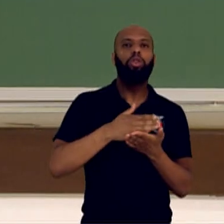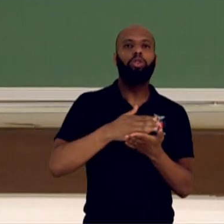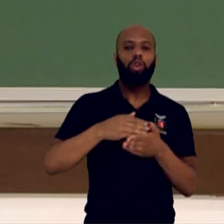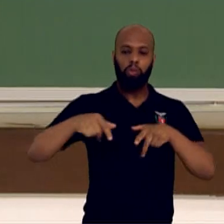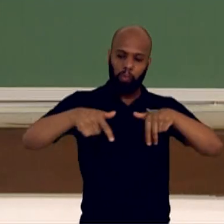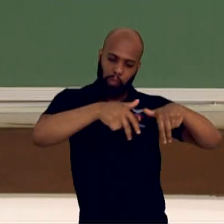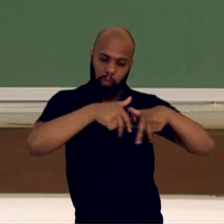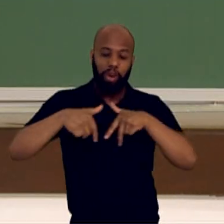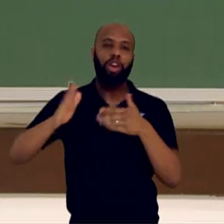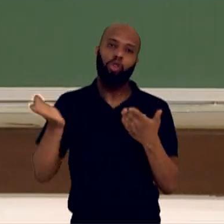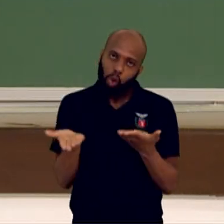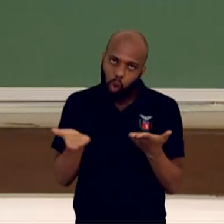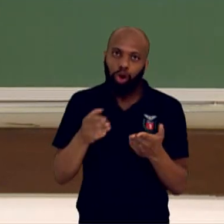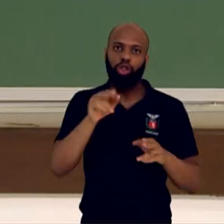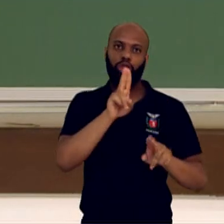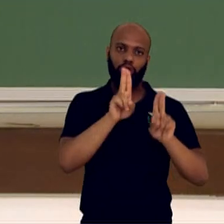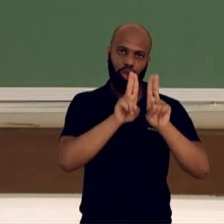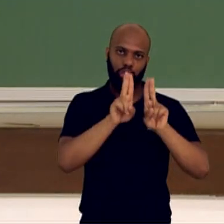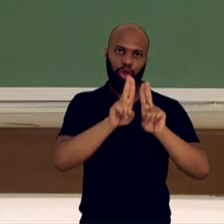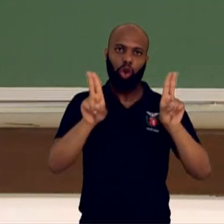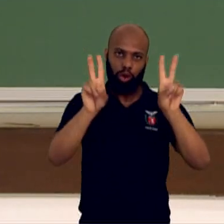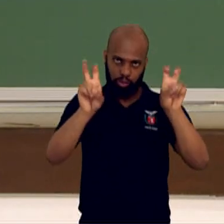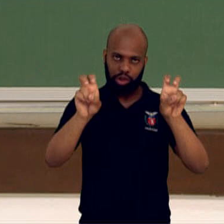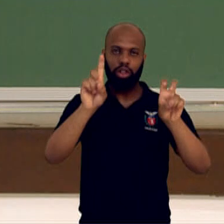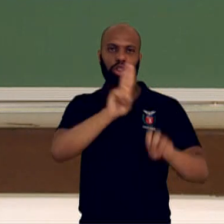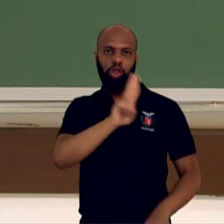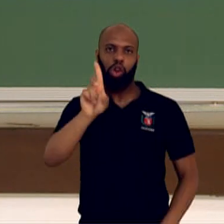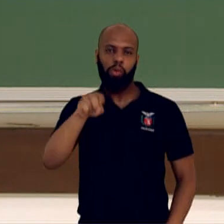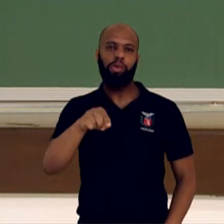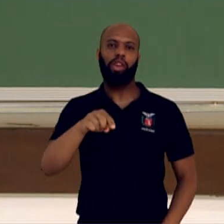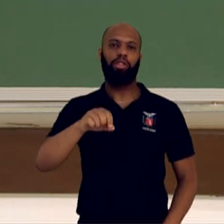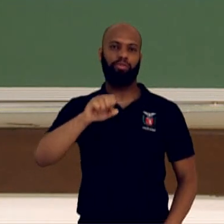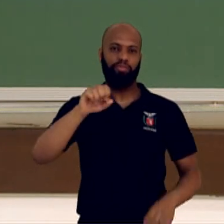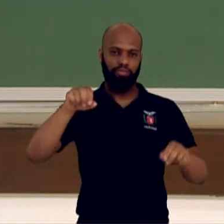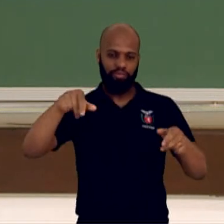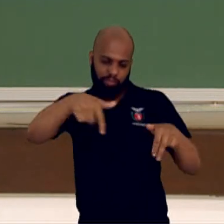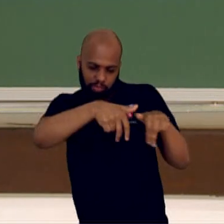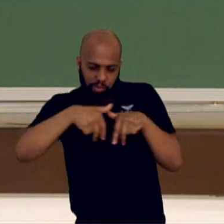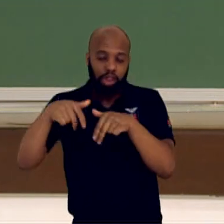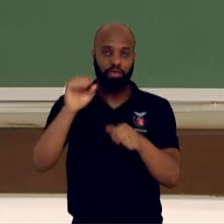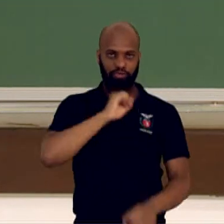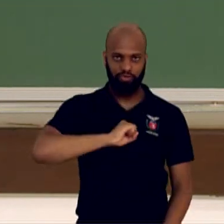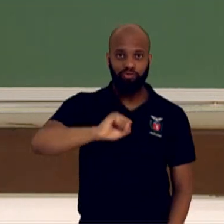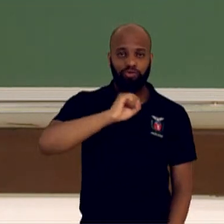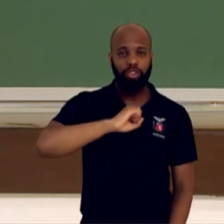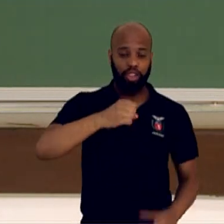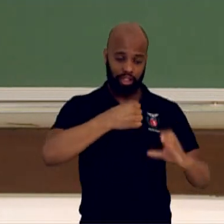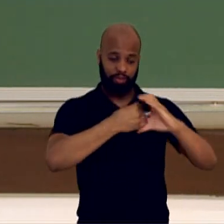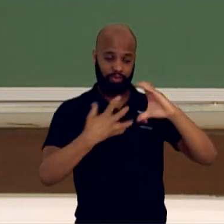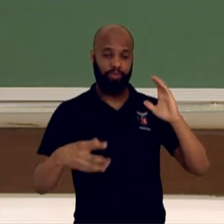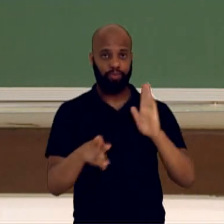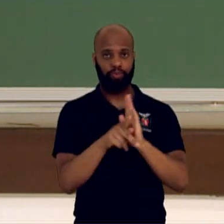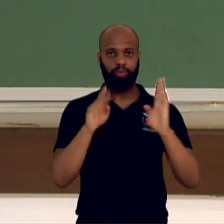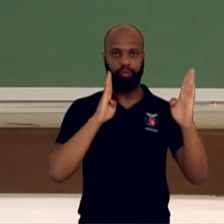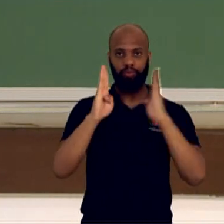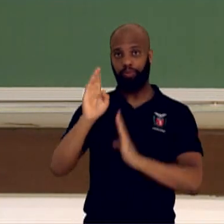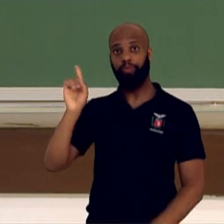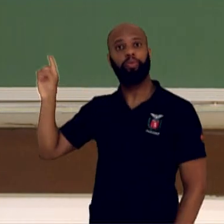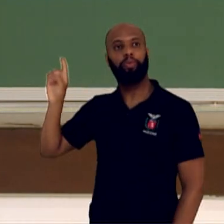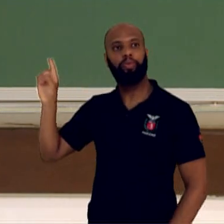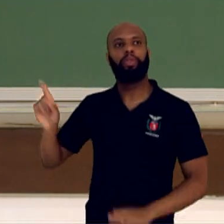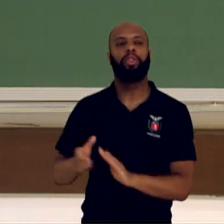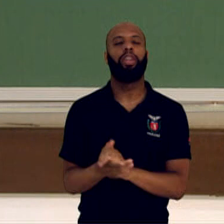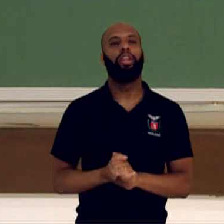bailes funks, né? Olha de onde que veio essas características aí. Veio deste período aqui, certo? Vamos em